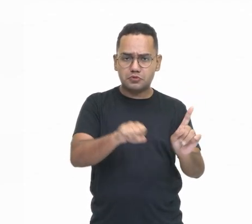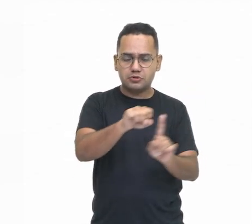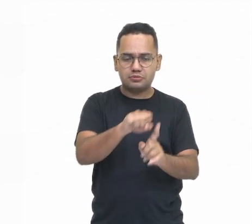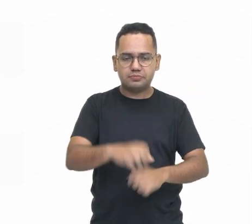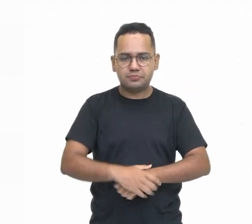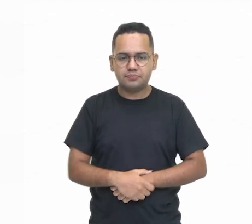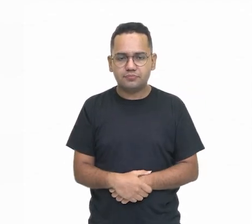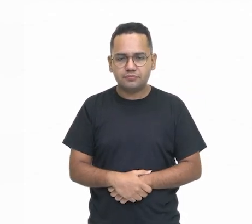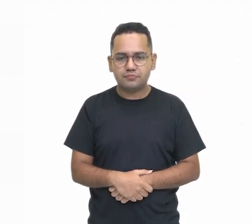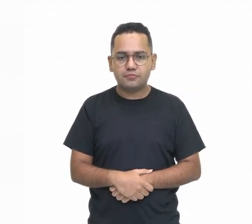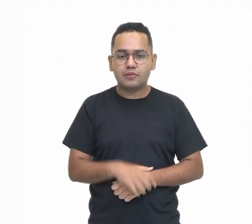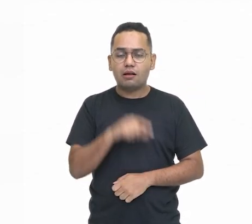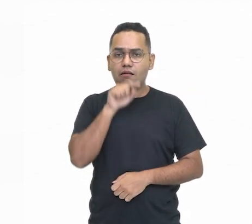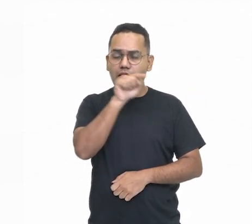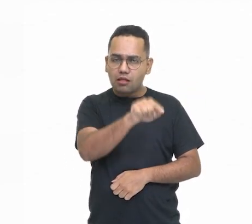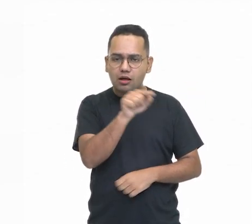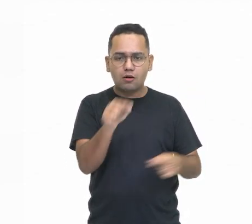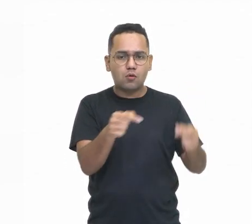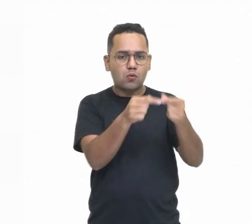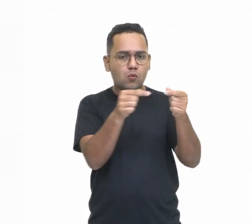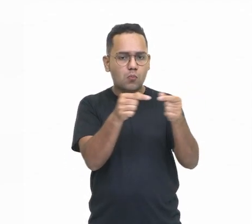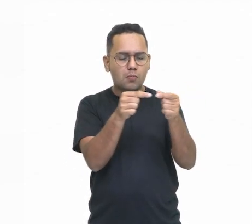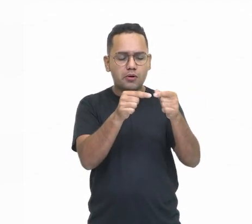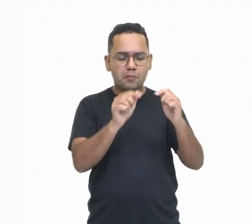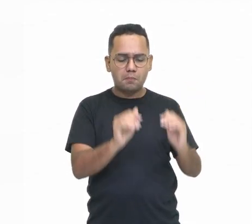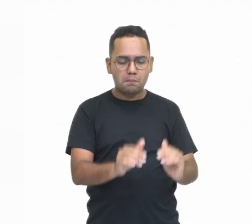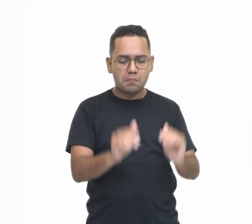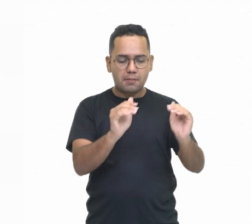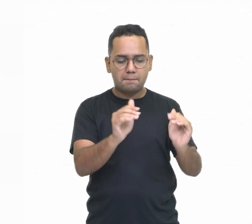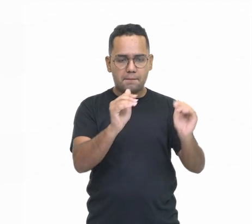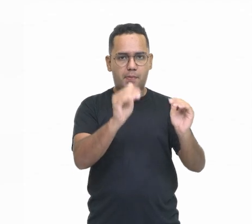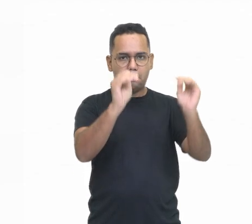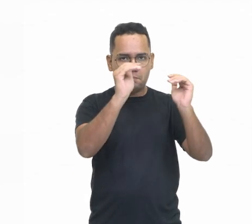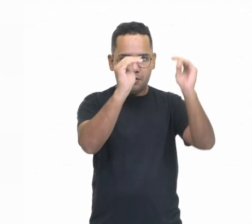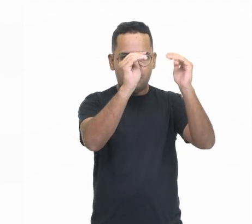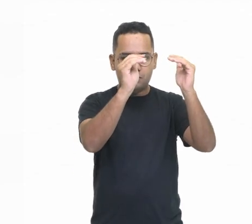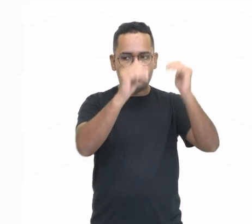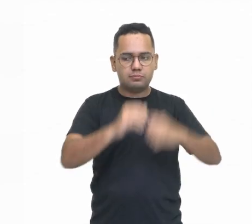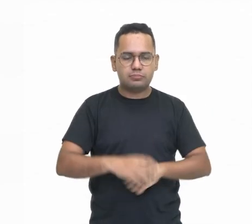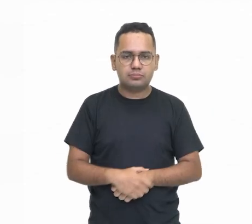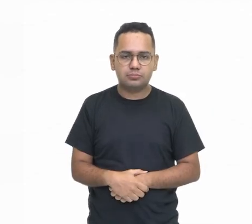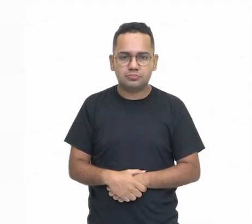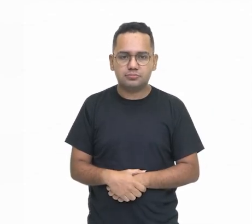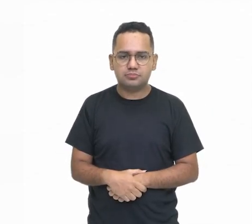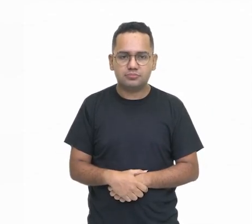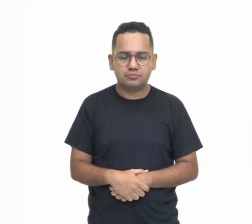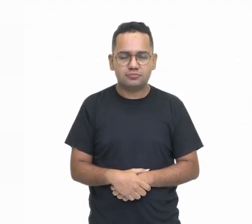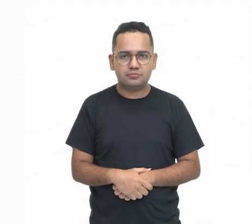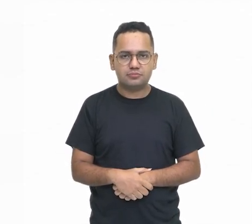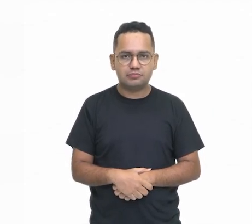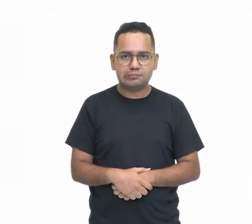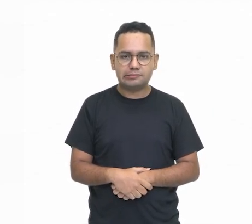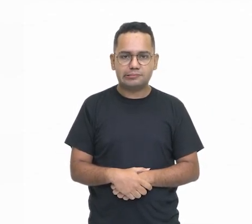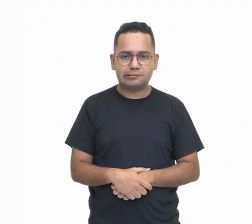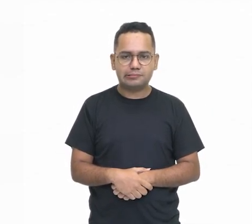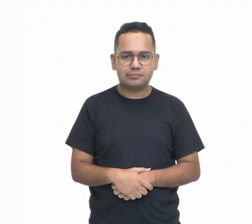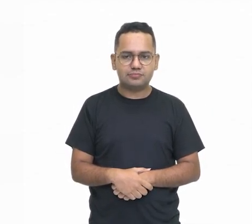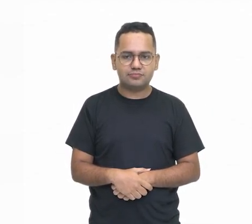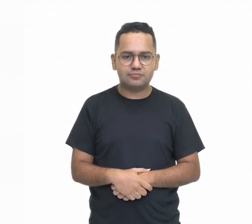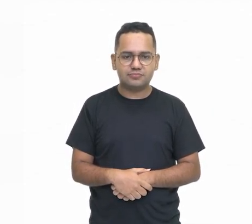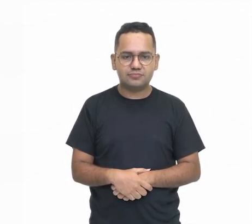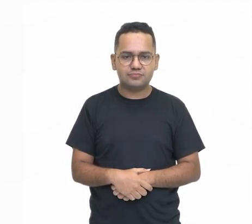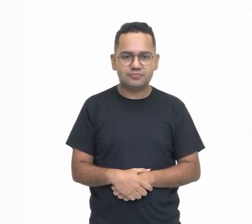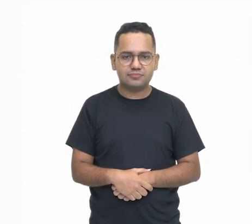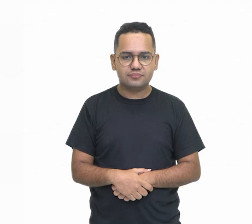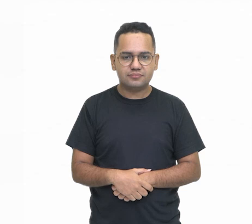era hierarquizada e rígida. E aí você já presta muito bem atenção a